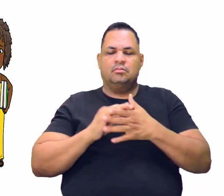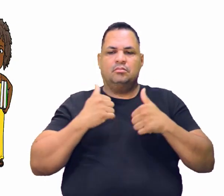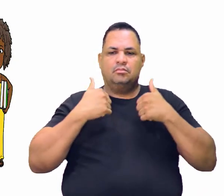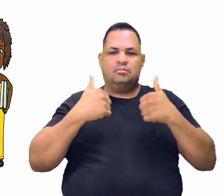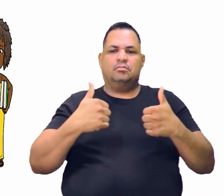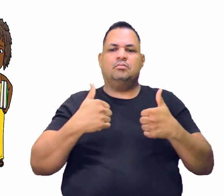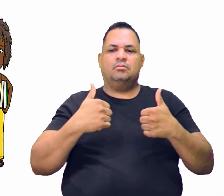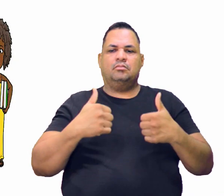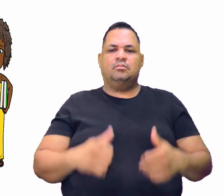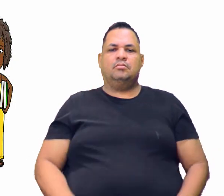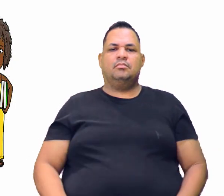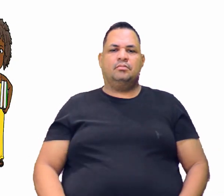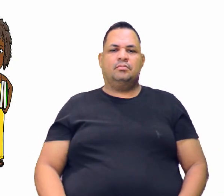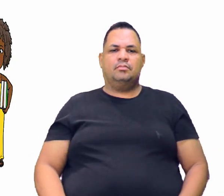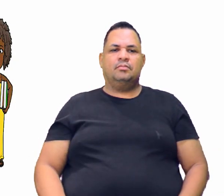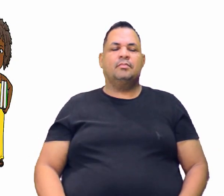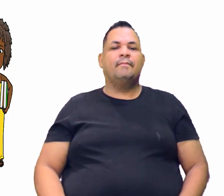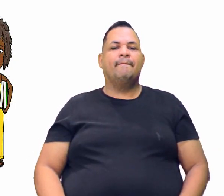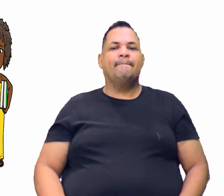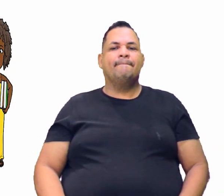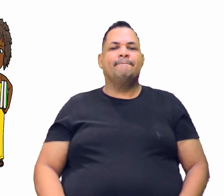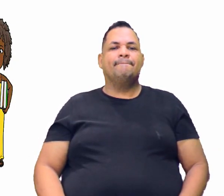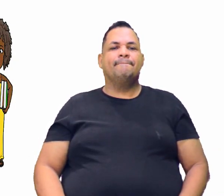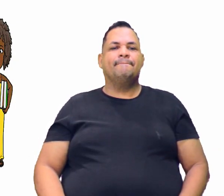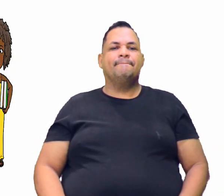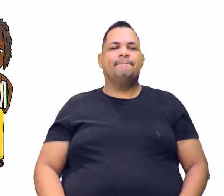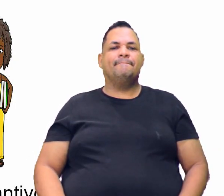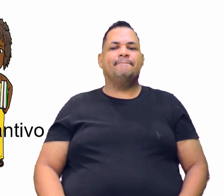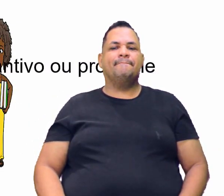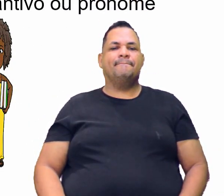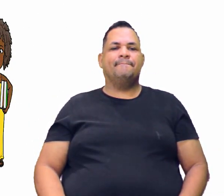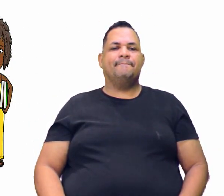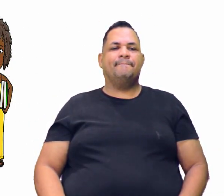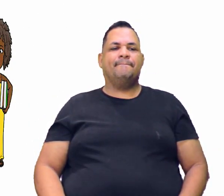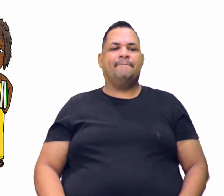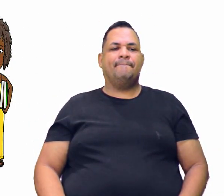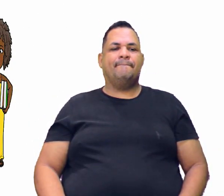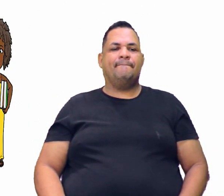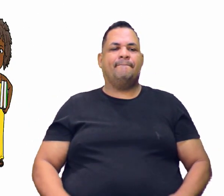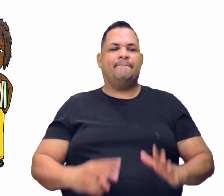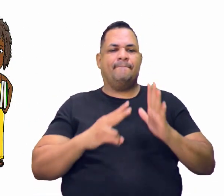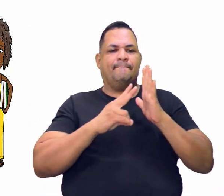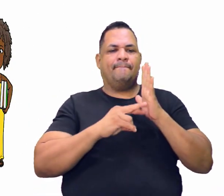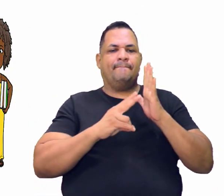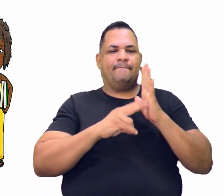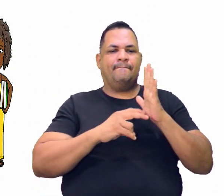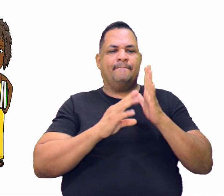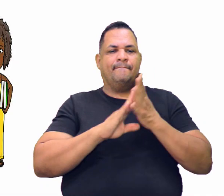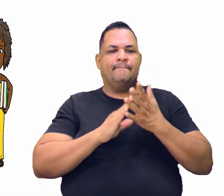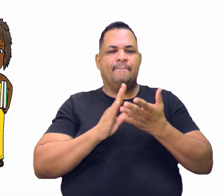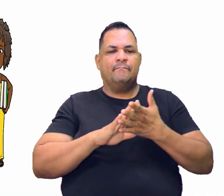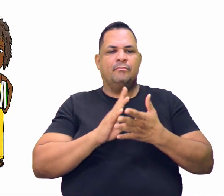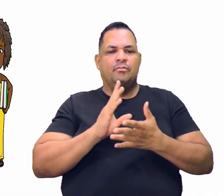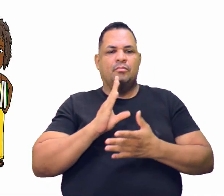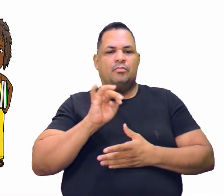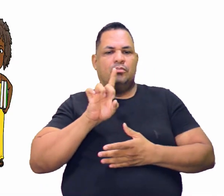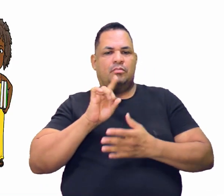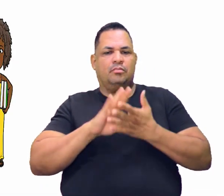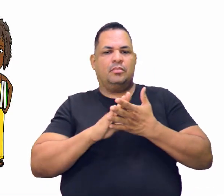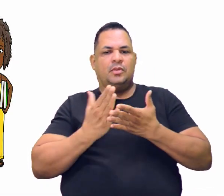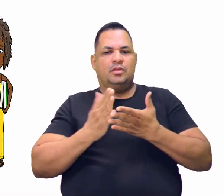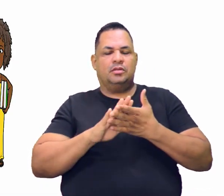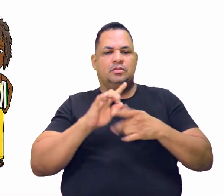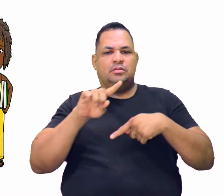Beleza? Certinho? Fácil, né? Então, vamos lá. O vocábulo é bastante comum depois